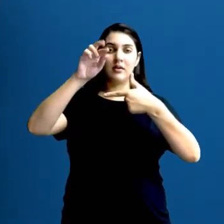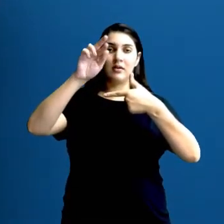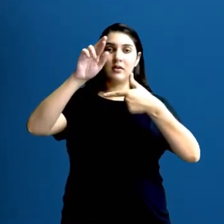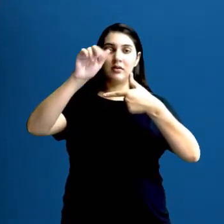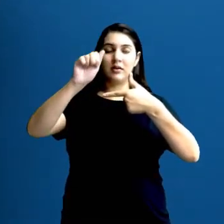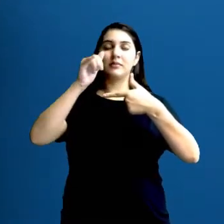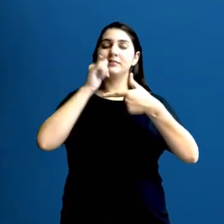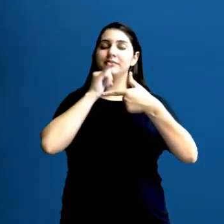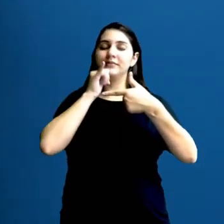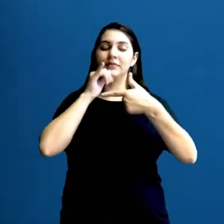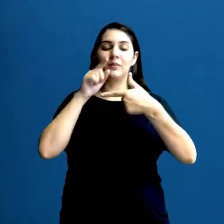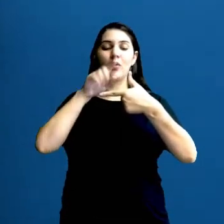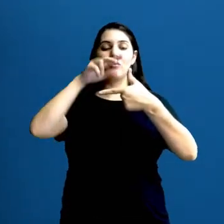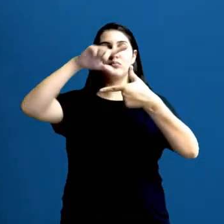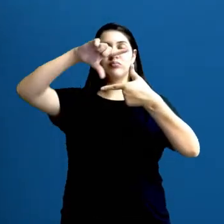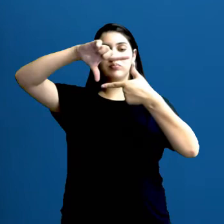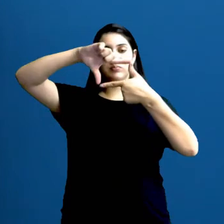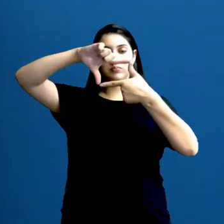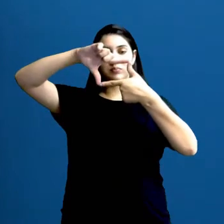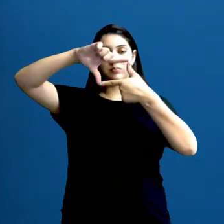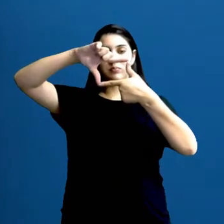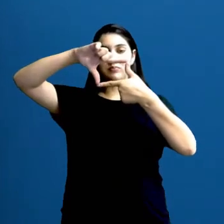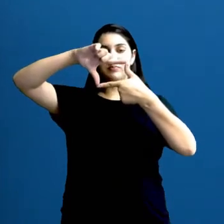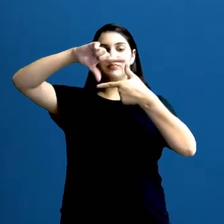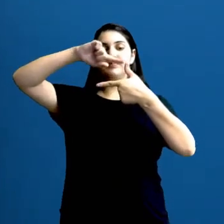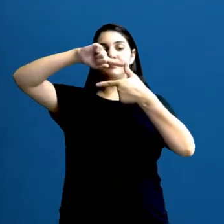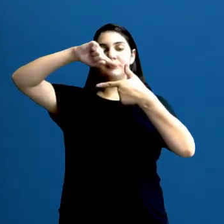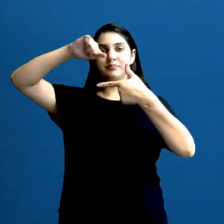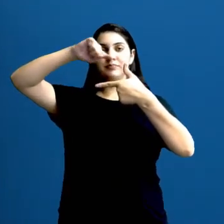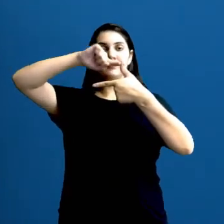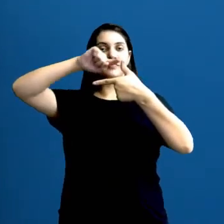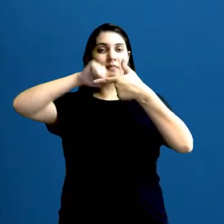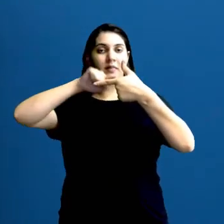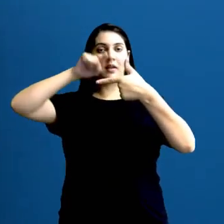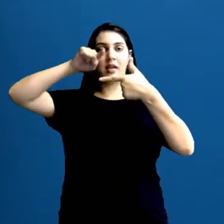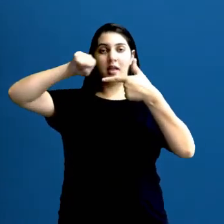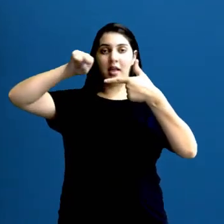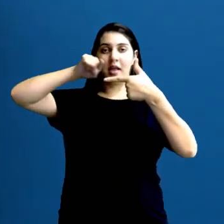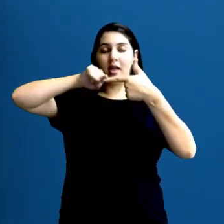4 ângulos retos. Vejam aqui, que todos os seus